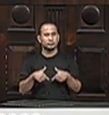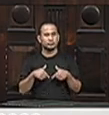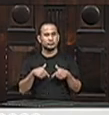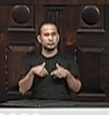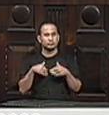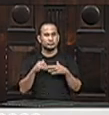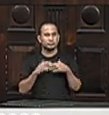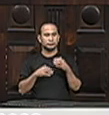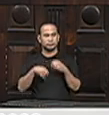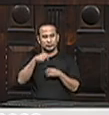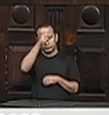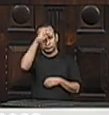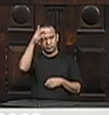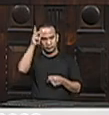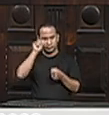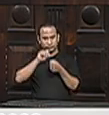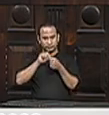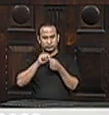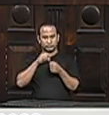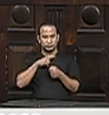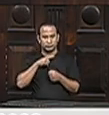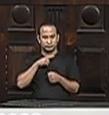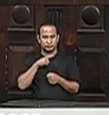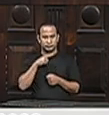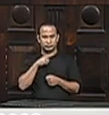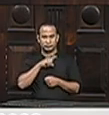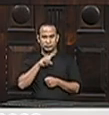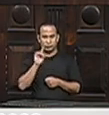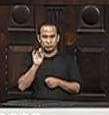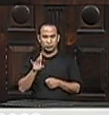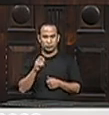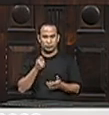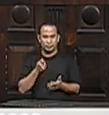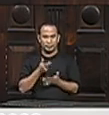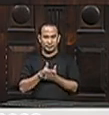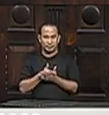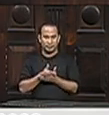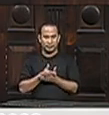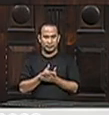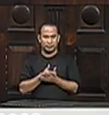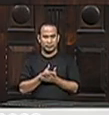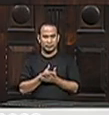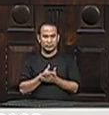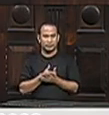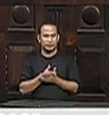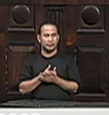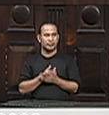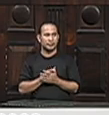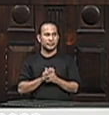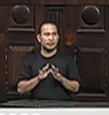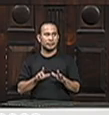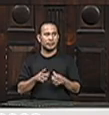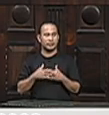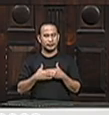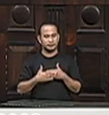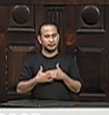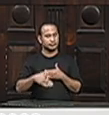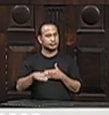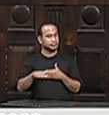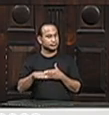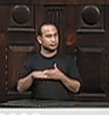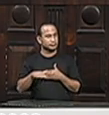Nós aprovamos, inclusive, você, como Estado, começar a cobrar